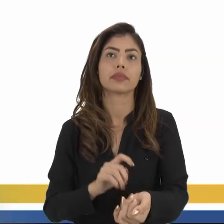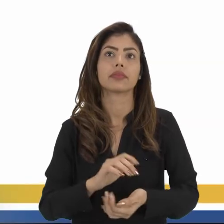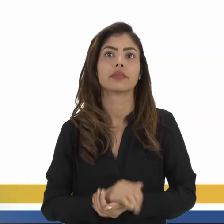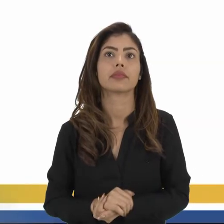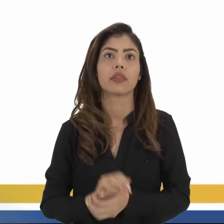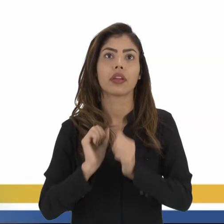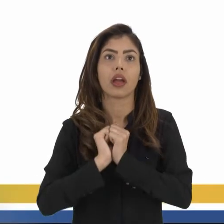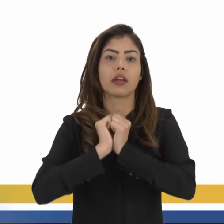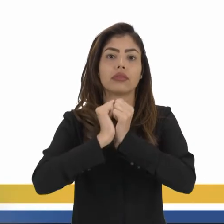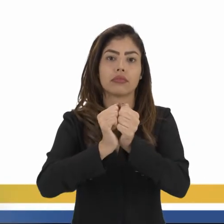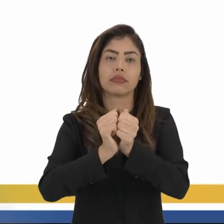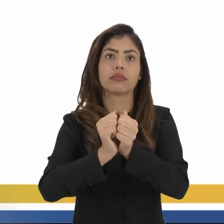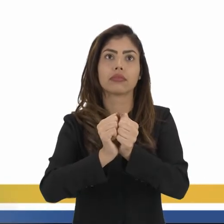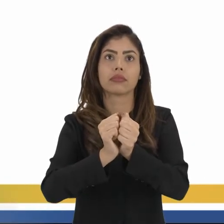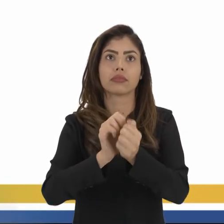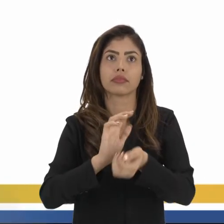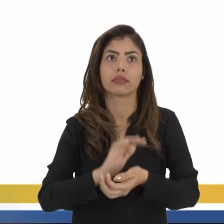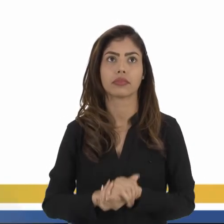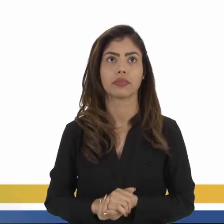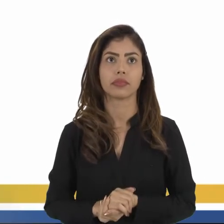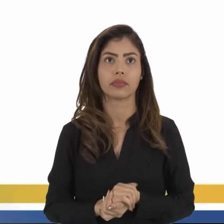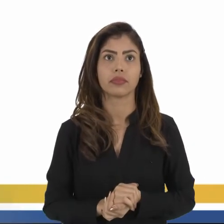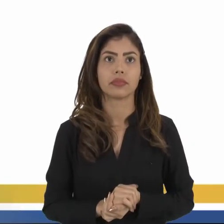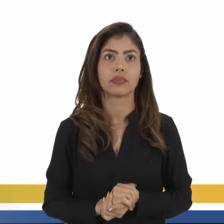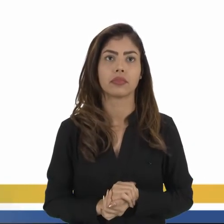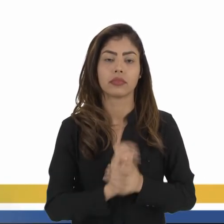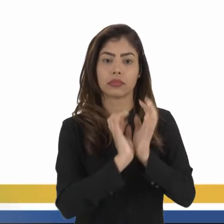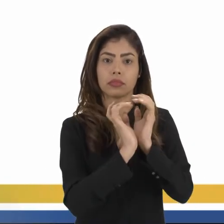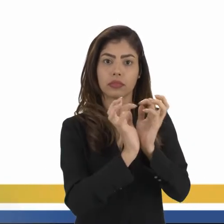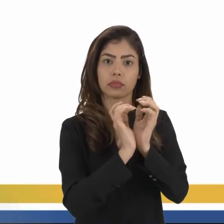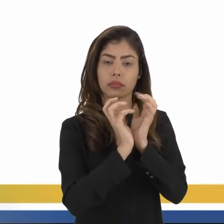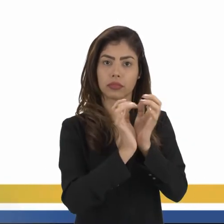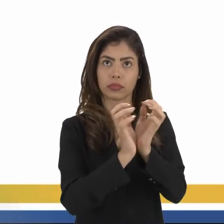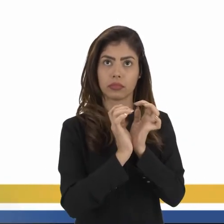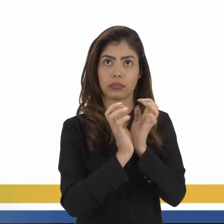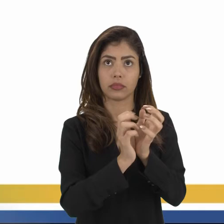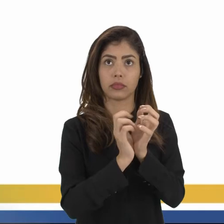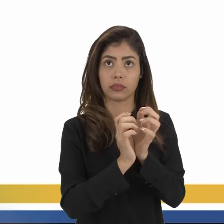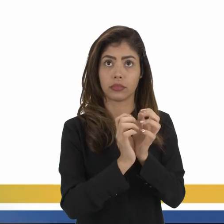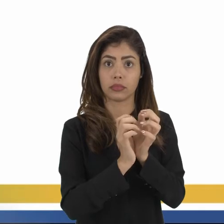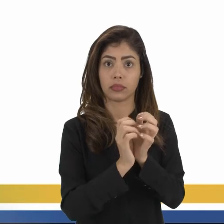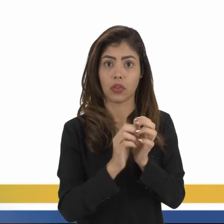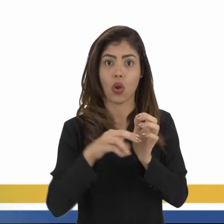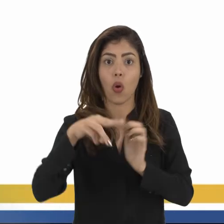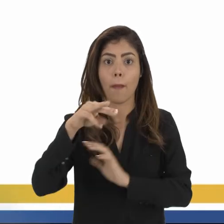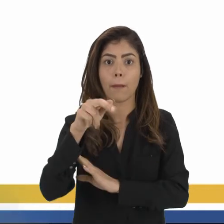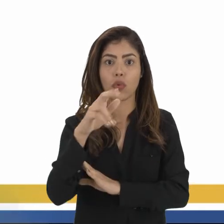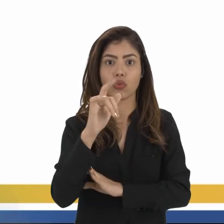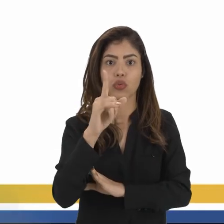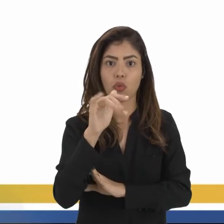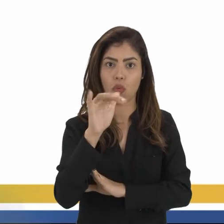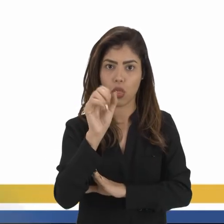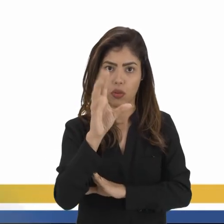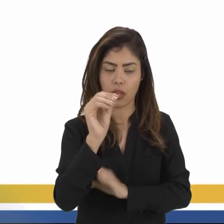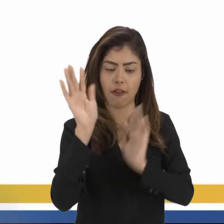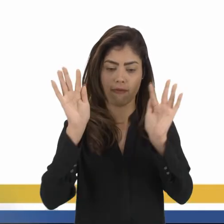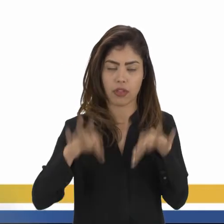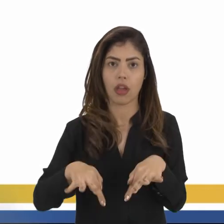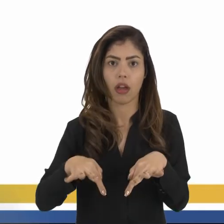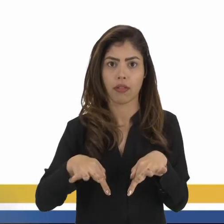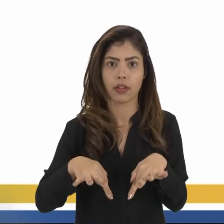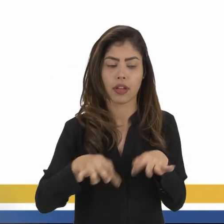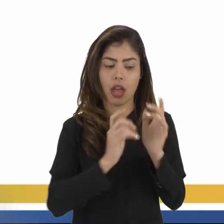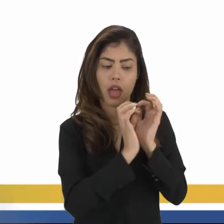A junção neuromuscular. Um neurônio se liga ao nosso músculo, ou seja, a terminação